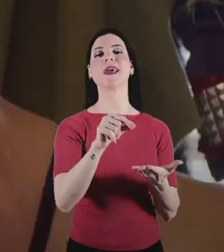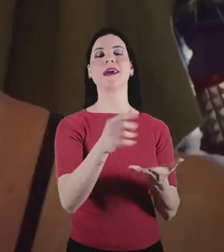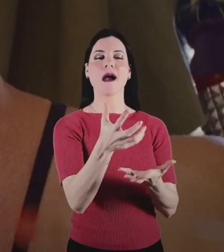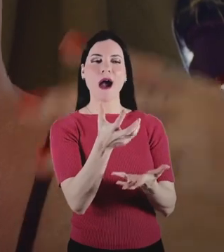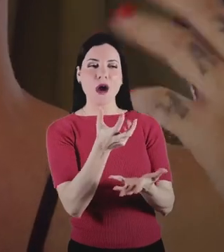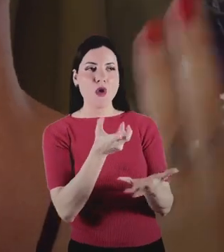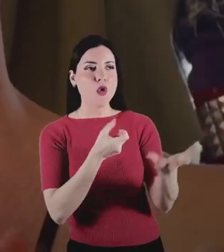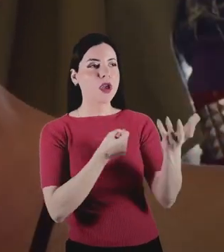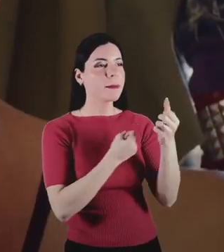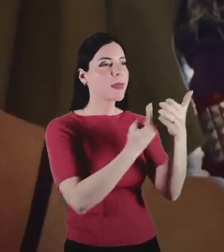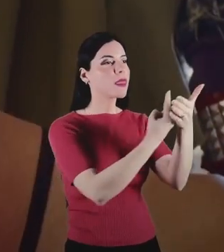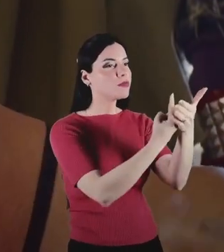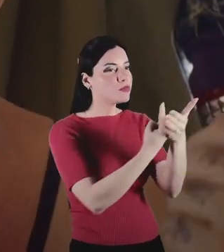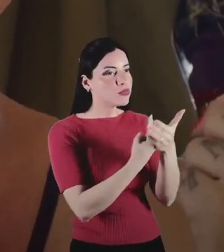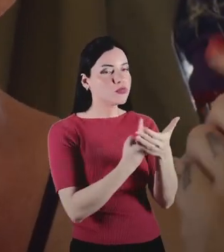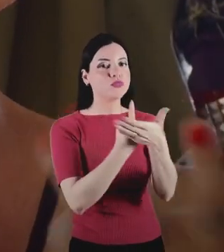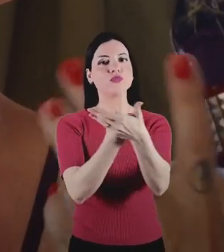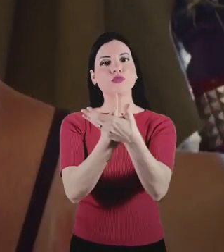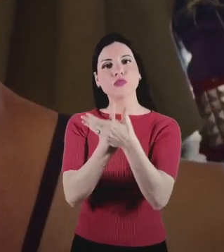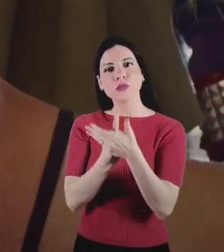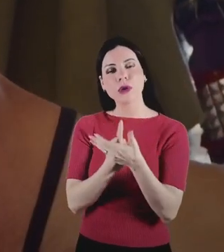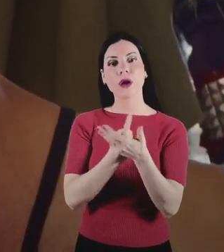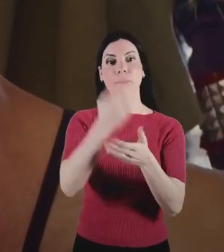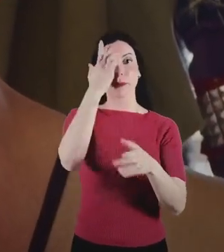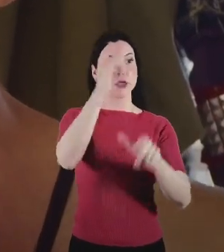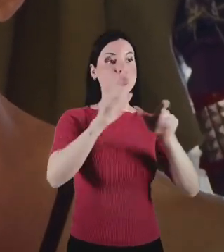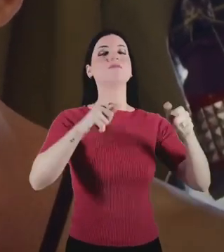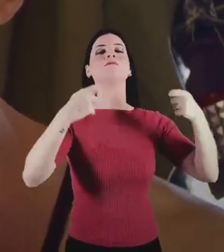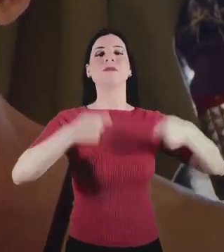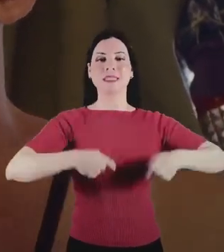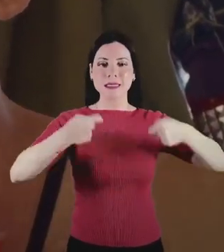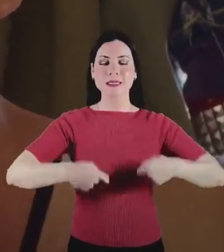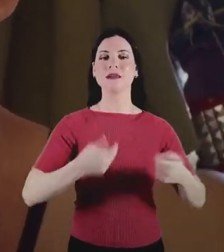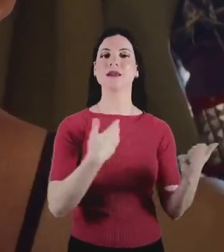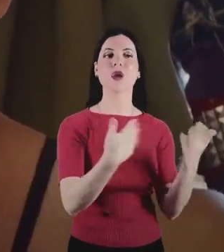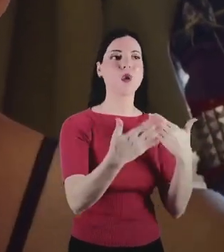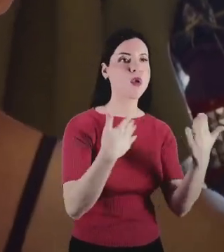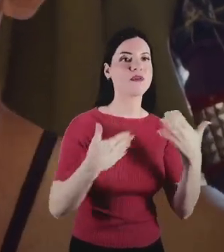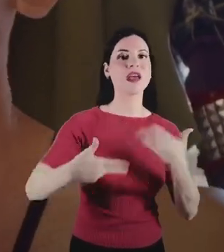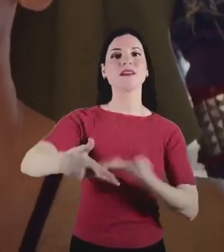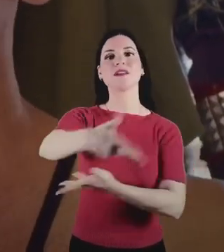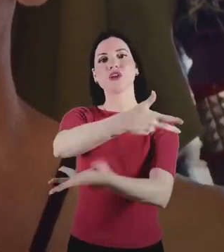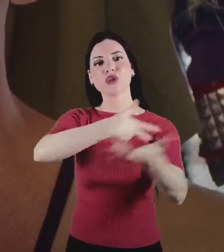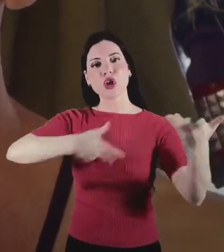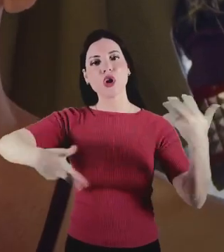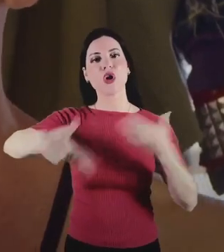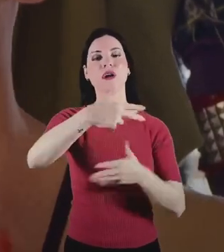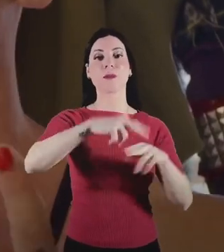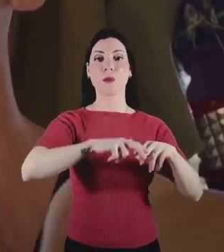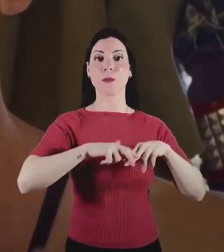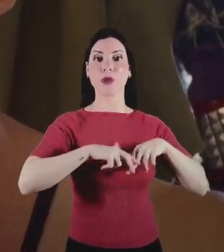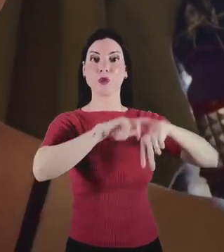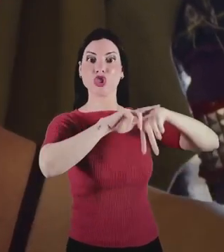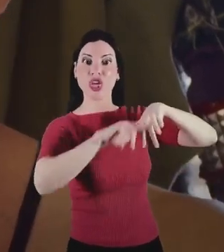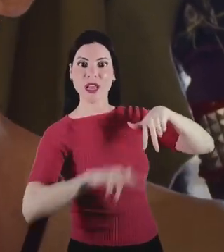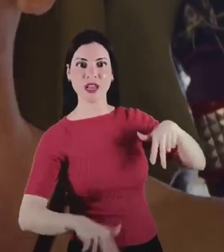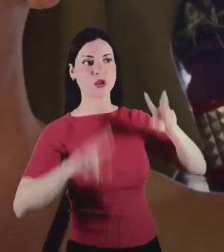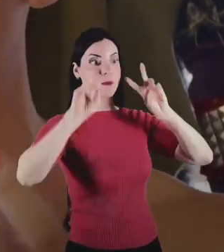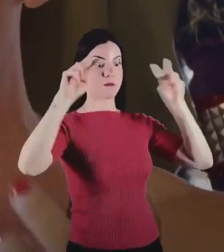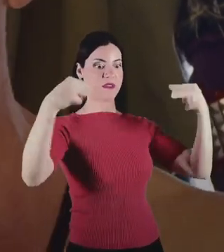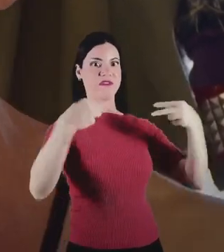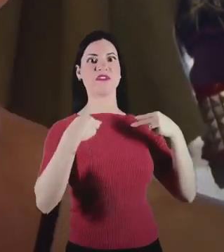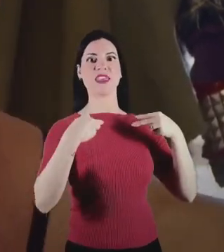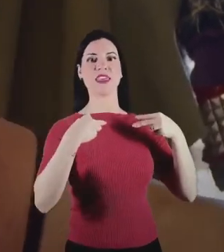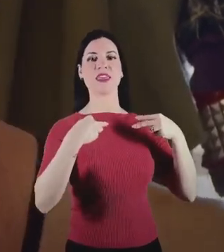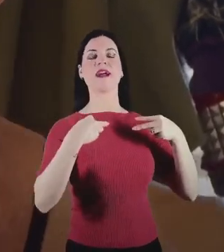acolhimento. Pessoas que precisavam ter essa troca, a respeito do nosso gênero, de me ver enquanto